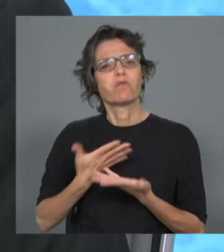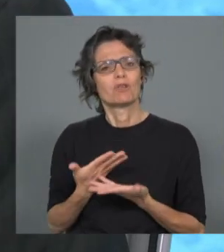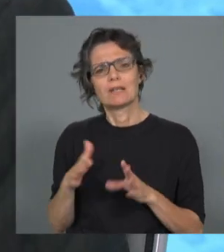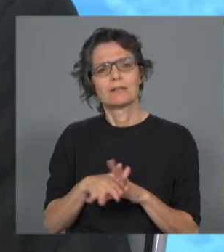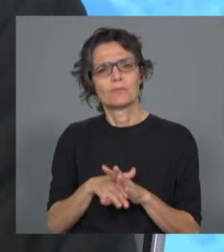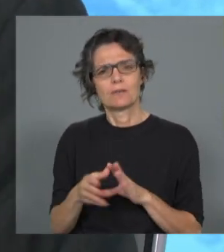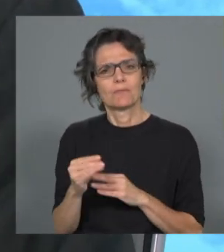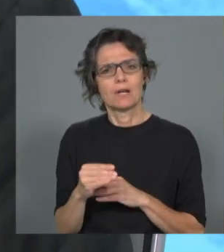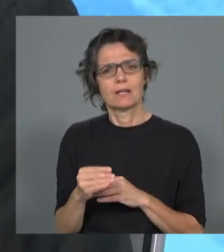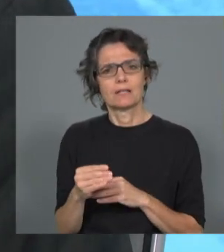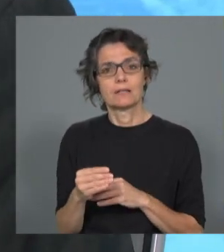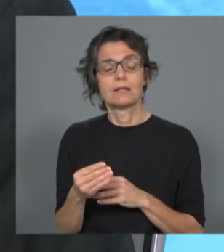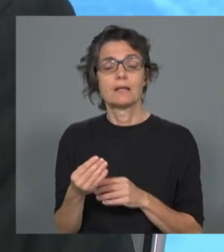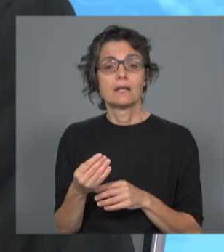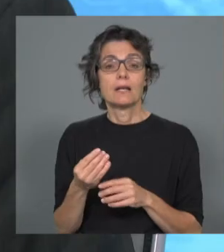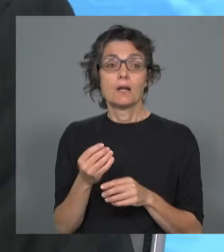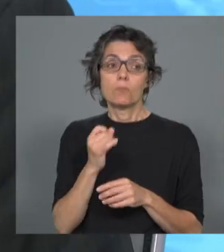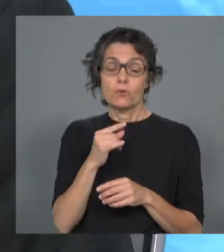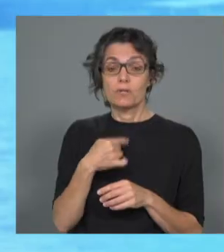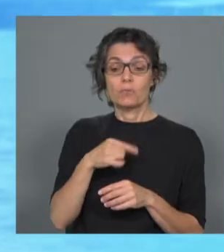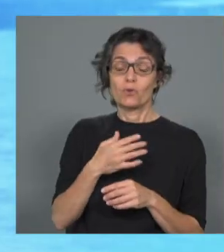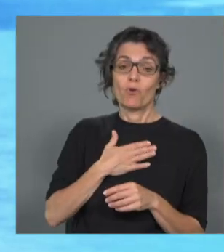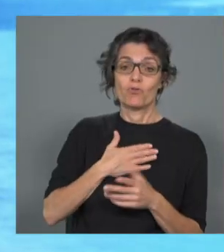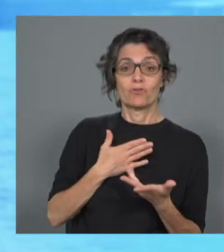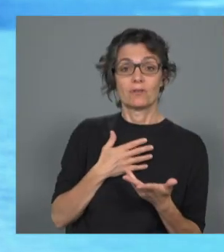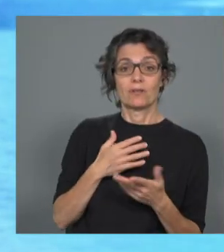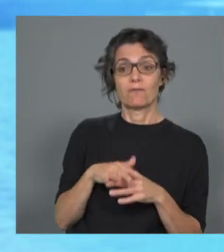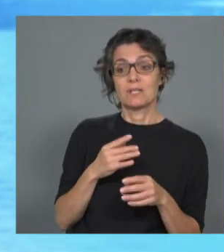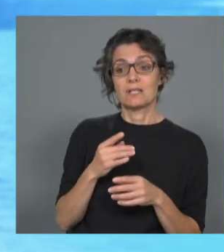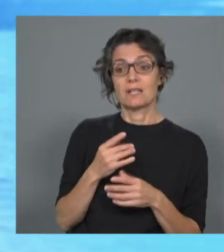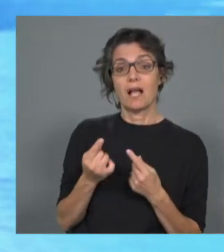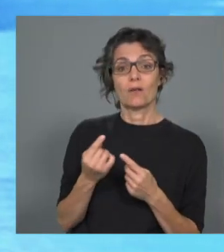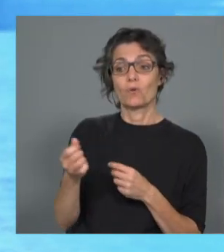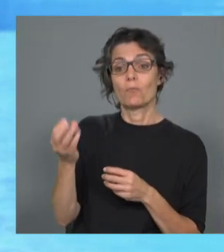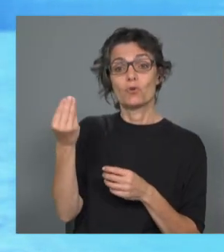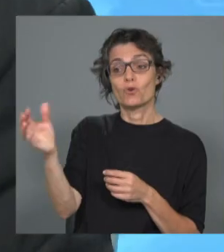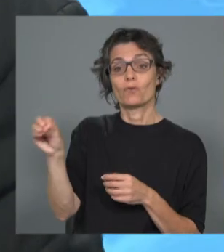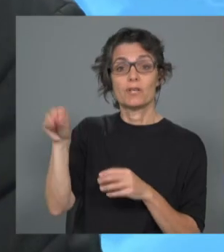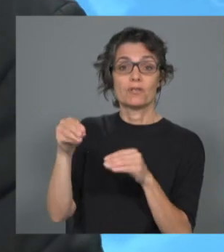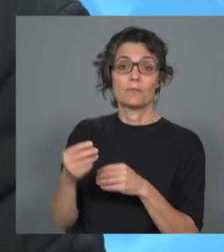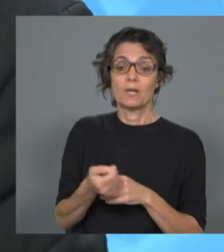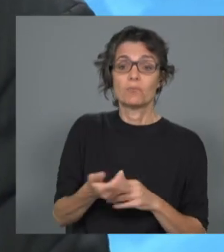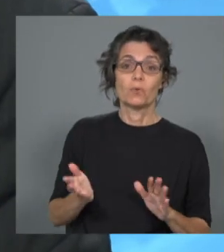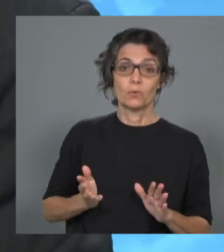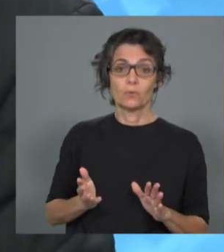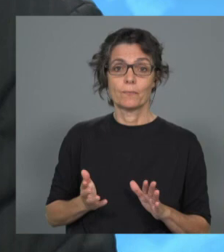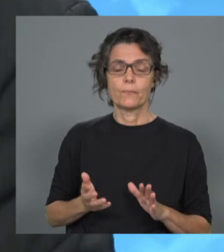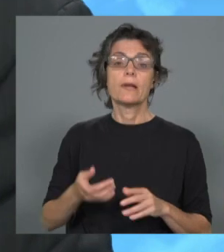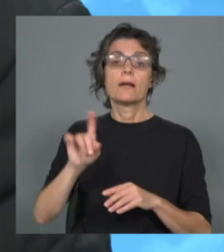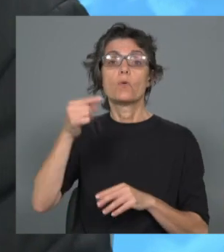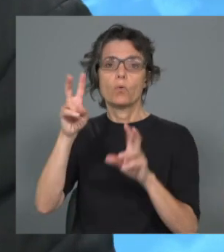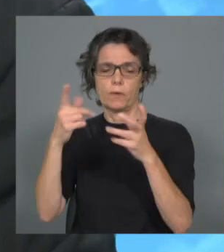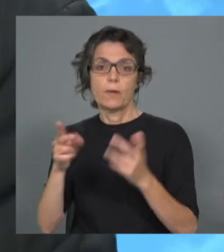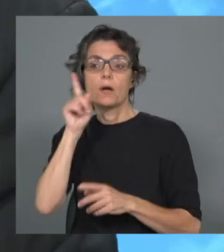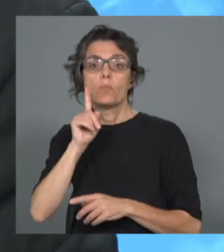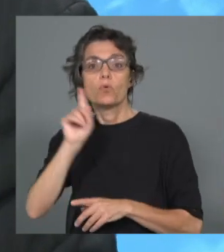que participe. A questão da mulher na Igreja e com todo o complexo de questões e de situações